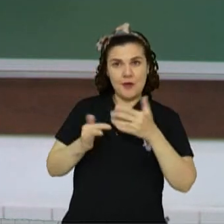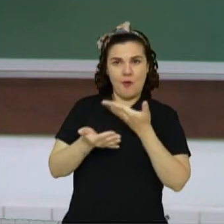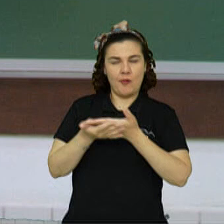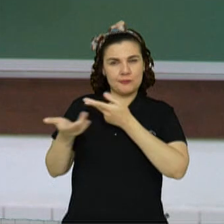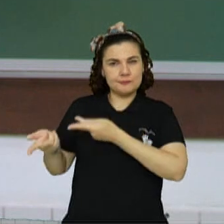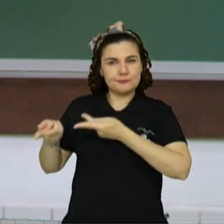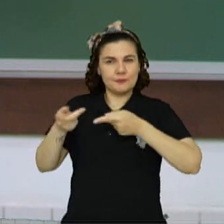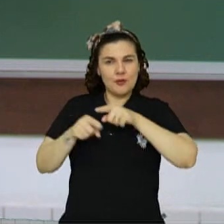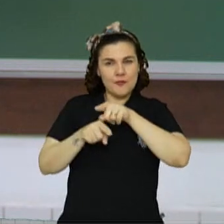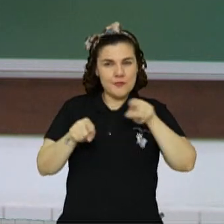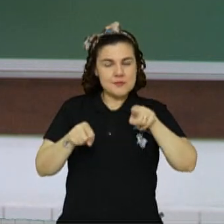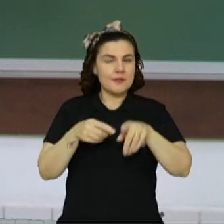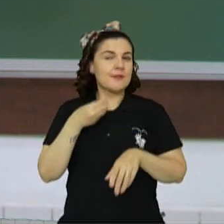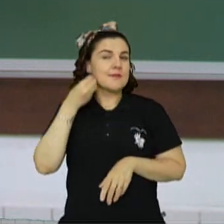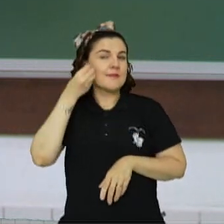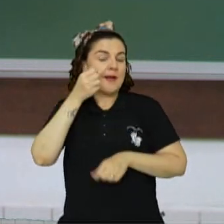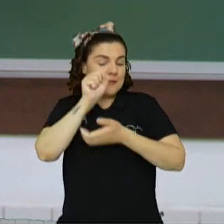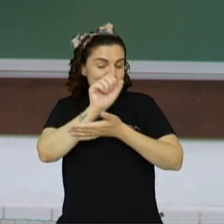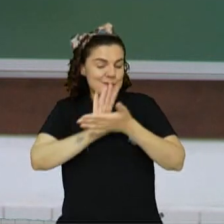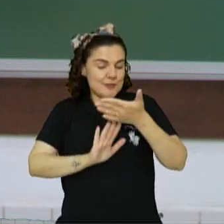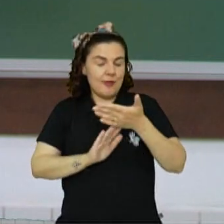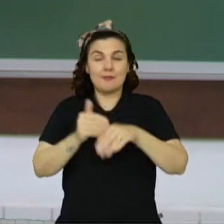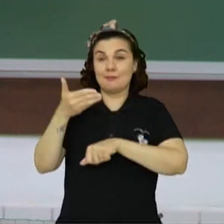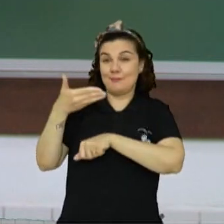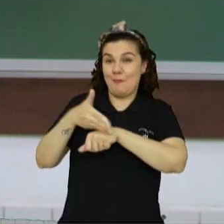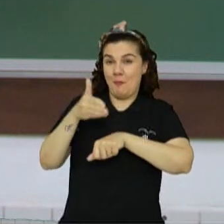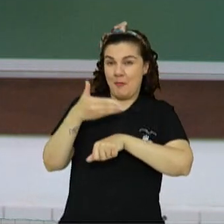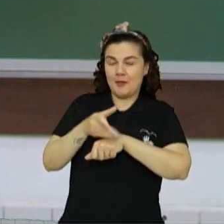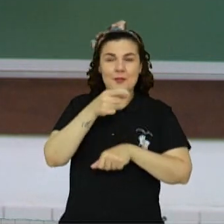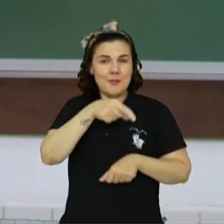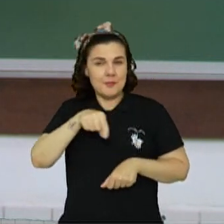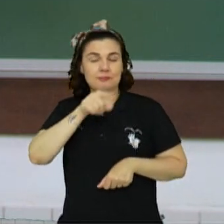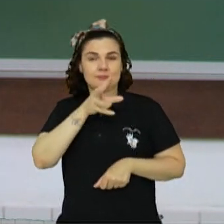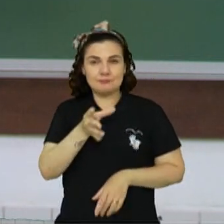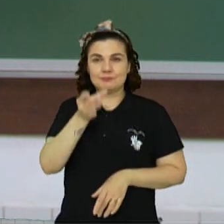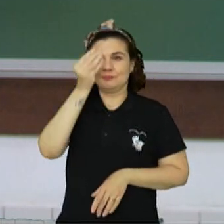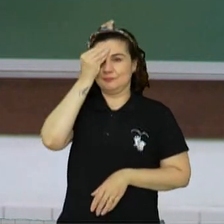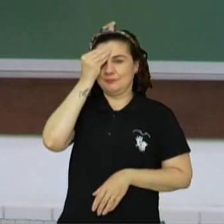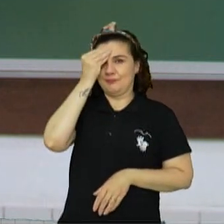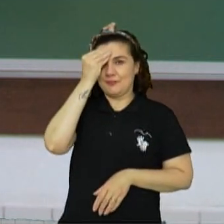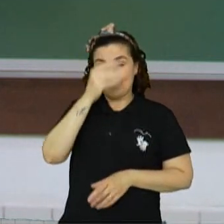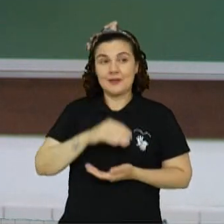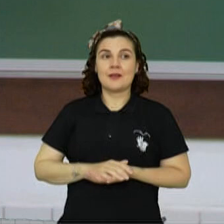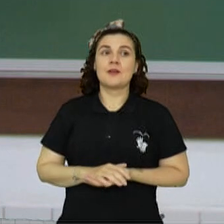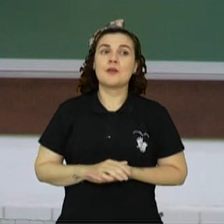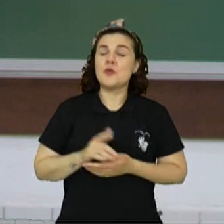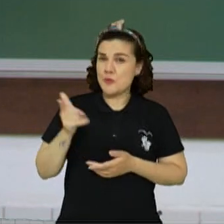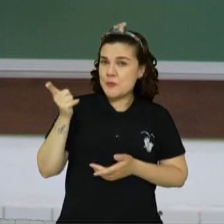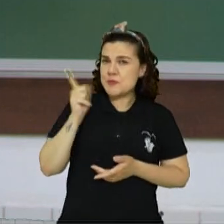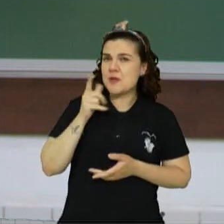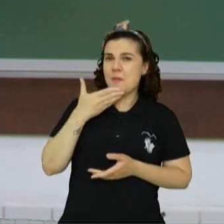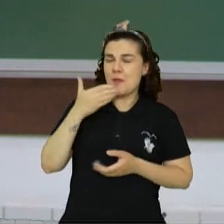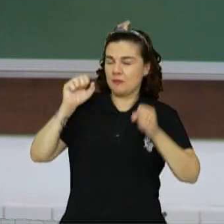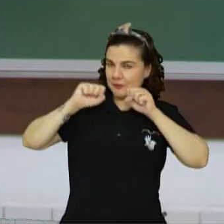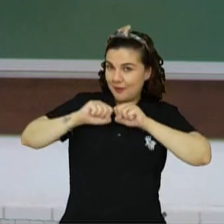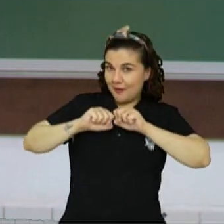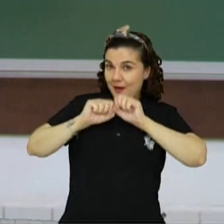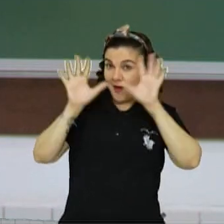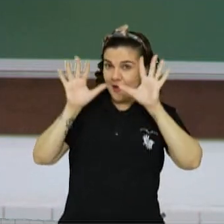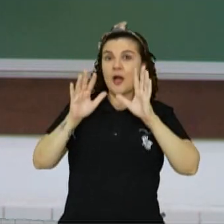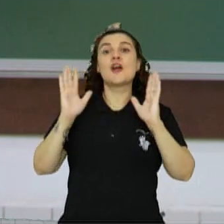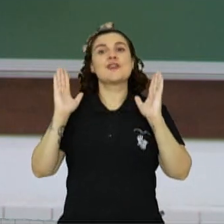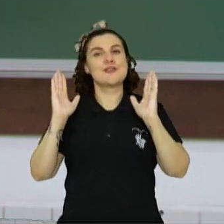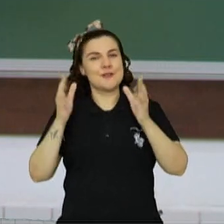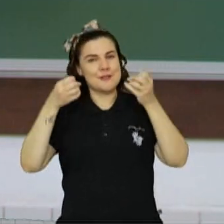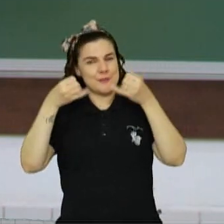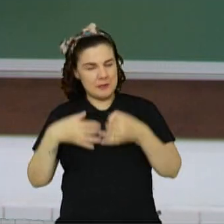convido vocês a fazermos uma atividade prática para que nós possamos, entender isso de uma forma, como eu falei,